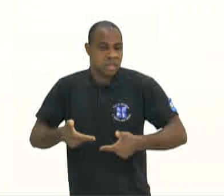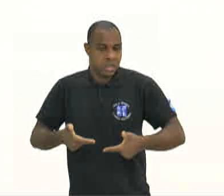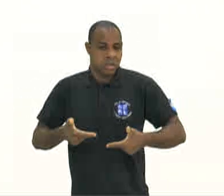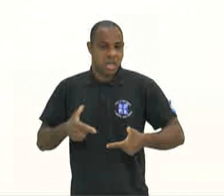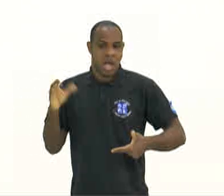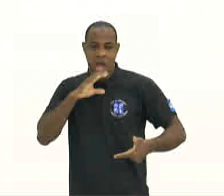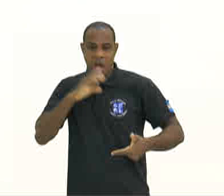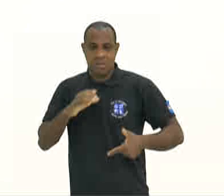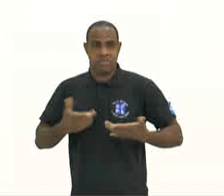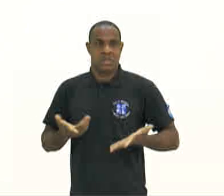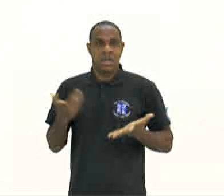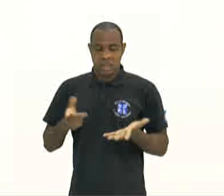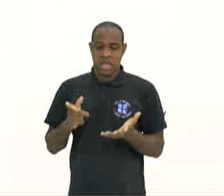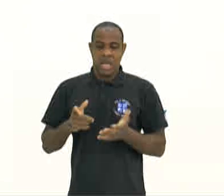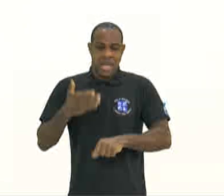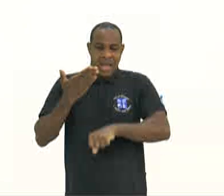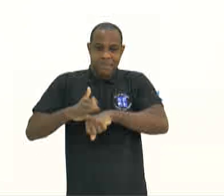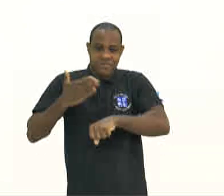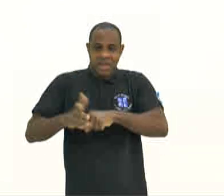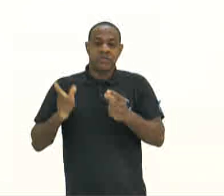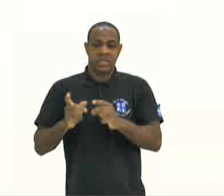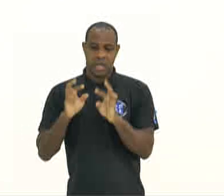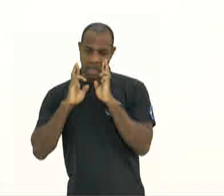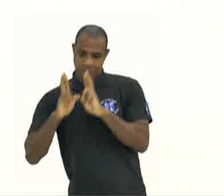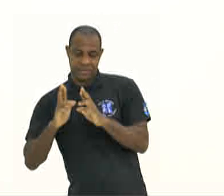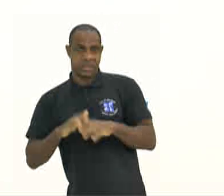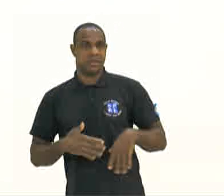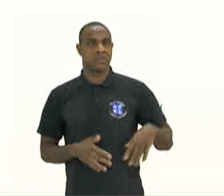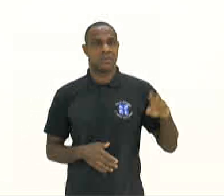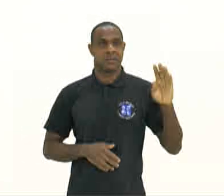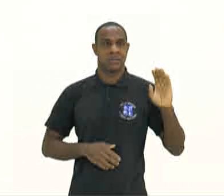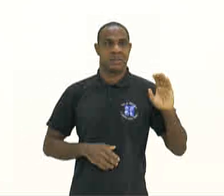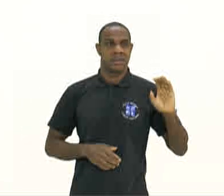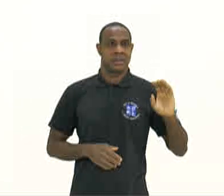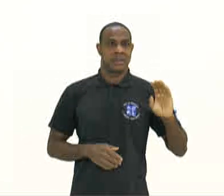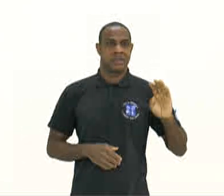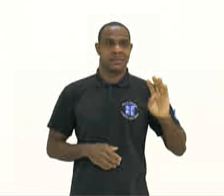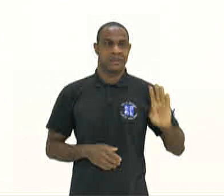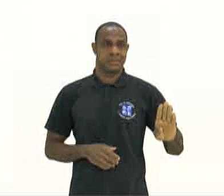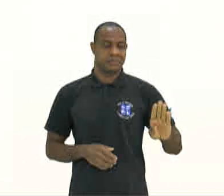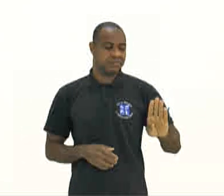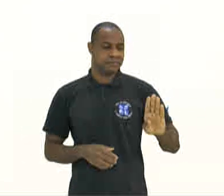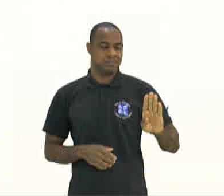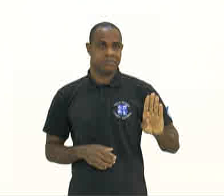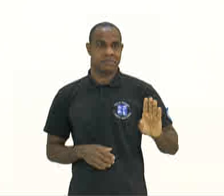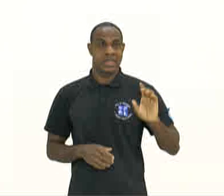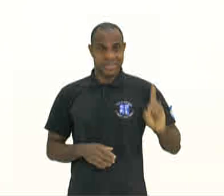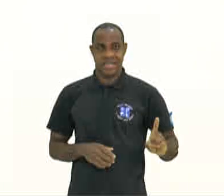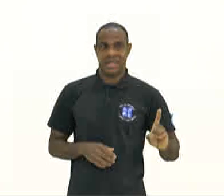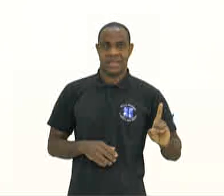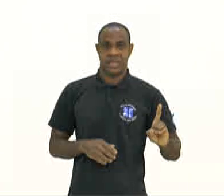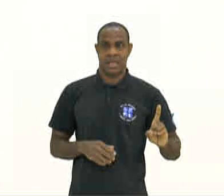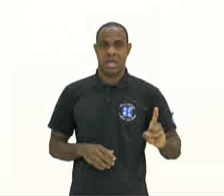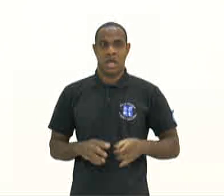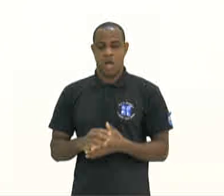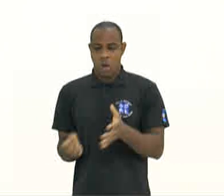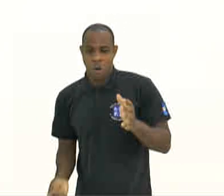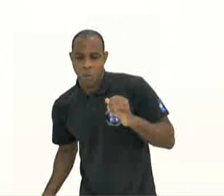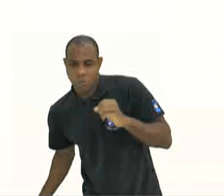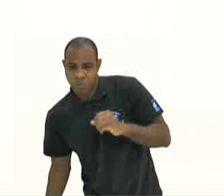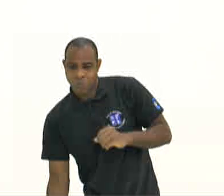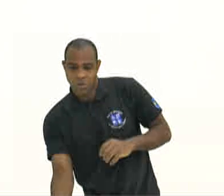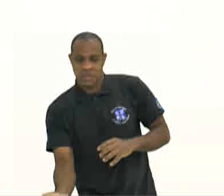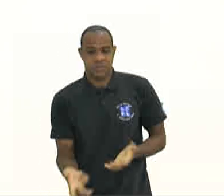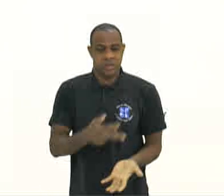exercício respeitável. Bowling and dance are kinds of games. Boliche e dança podem ser um tipo de jogo.